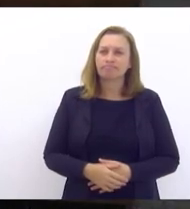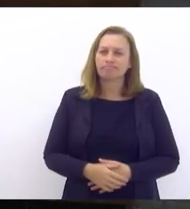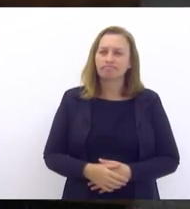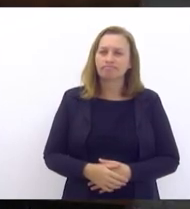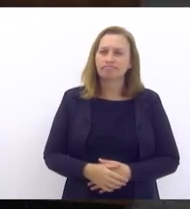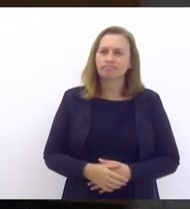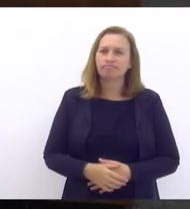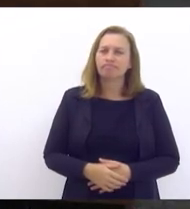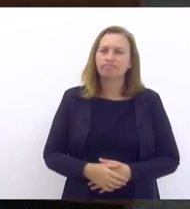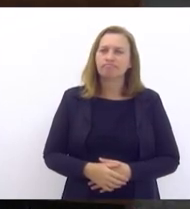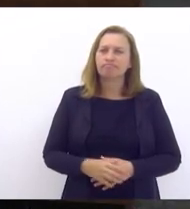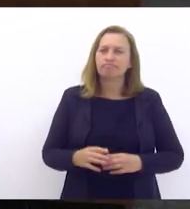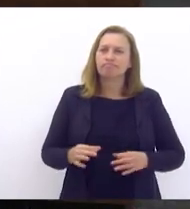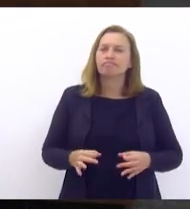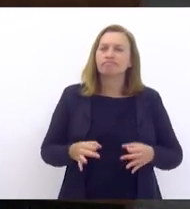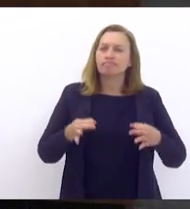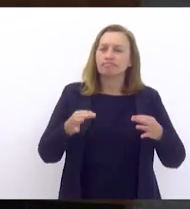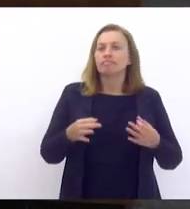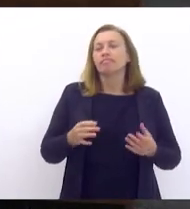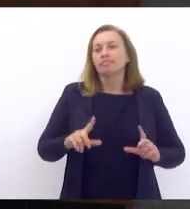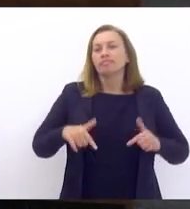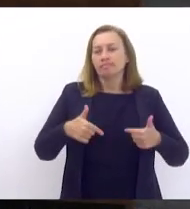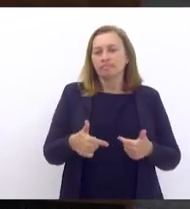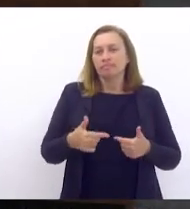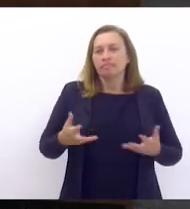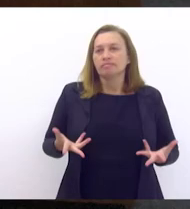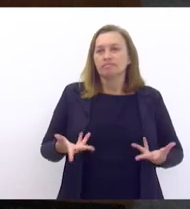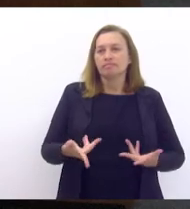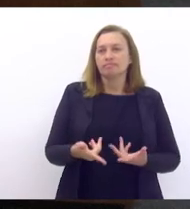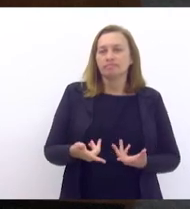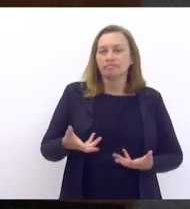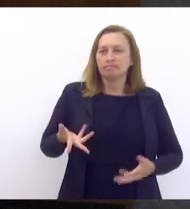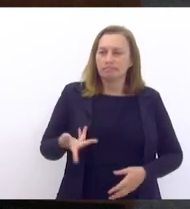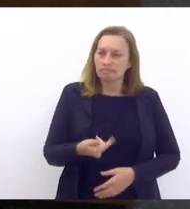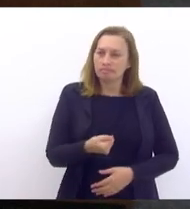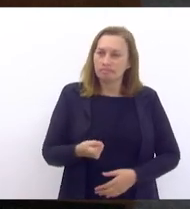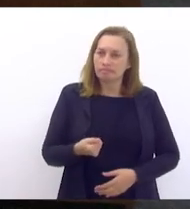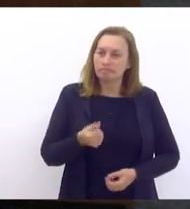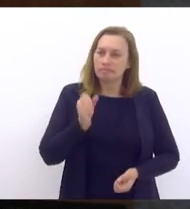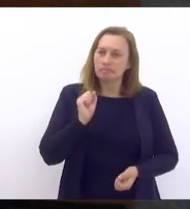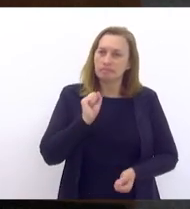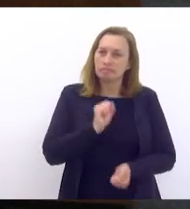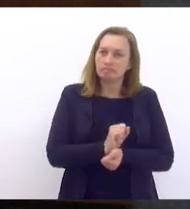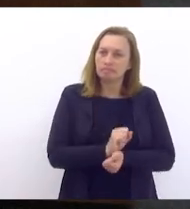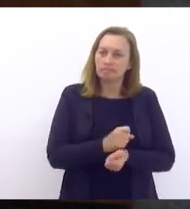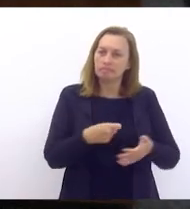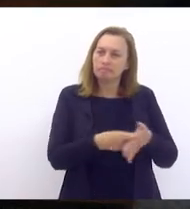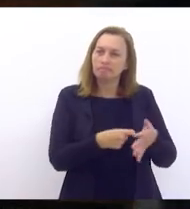honrar seus mandatos e parar de acusações levianas,